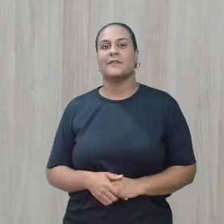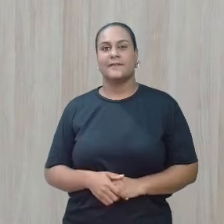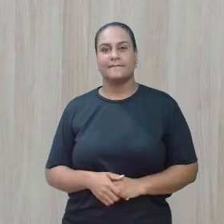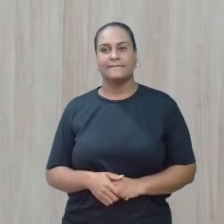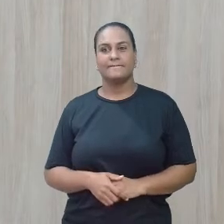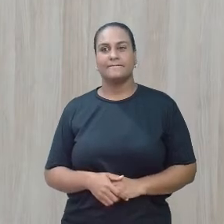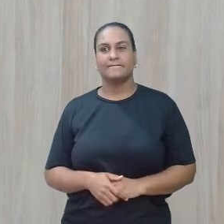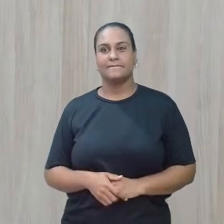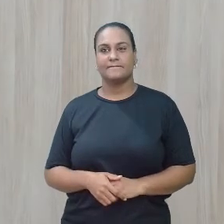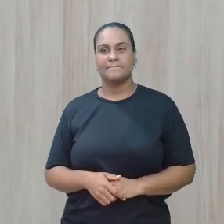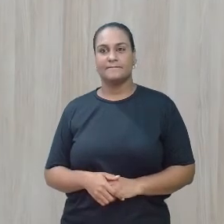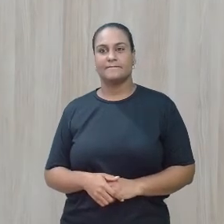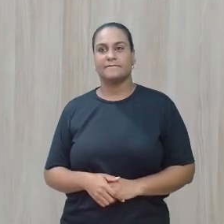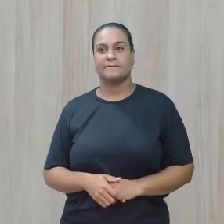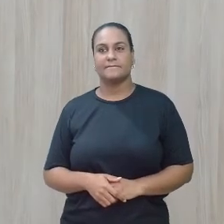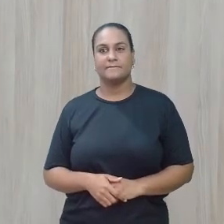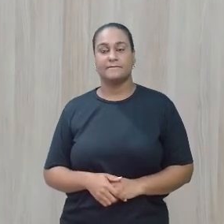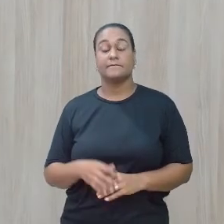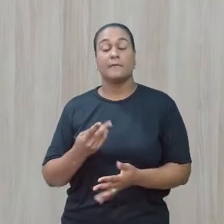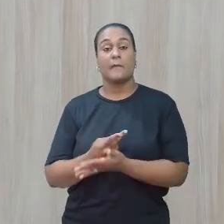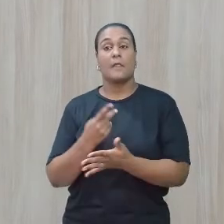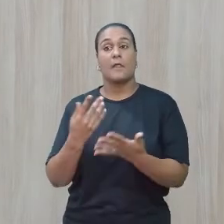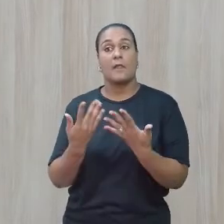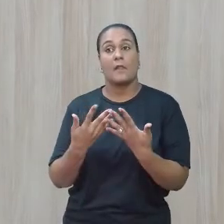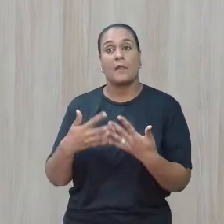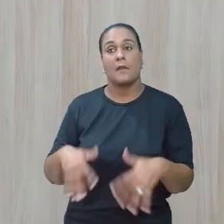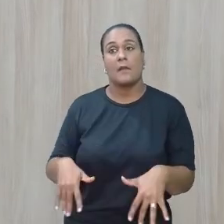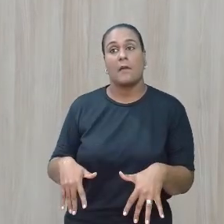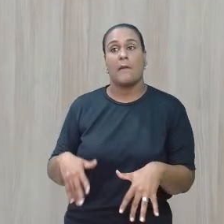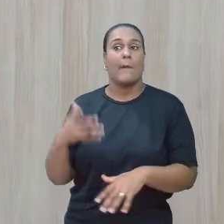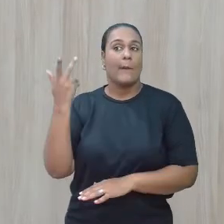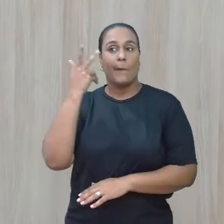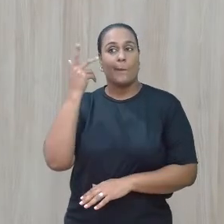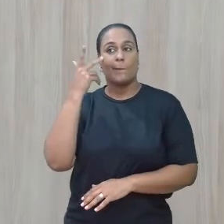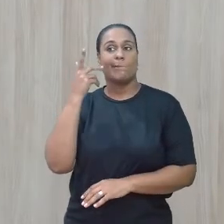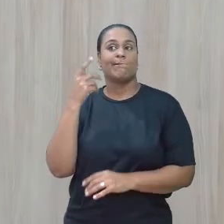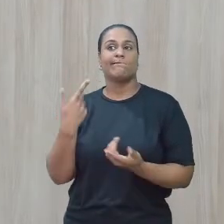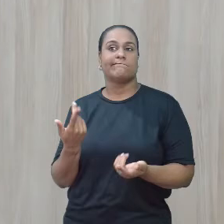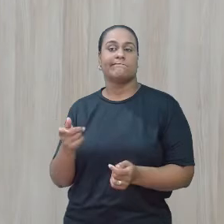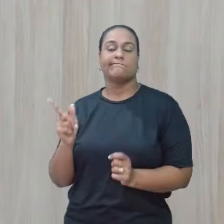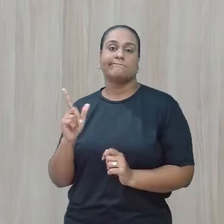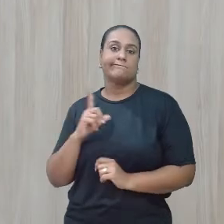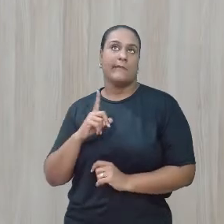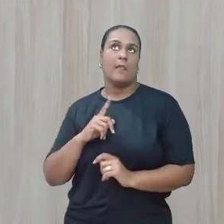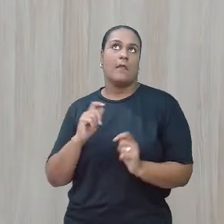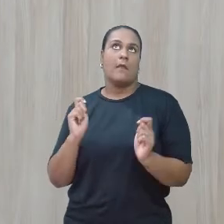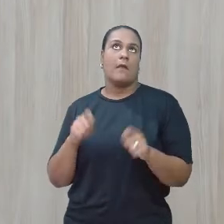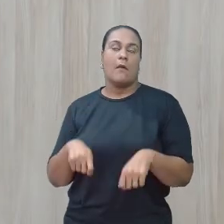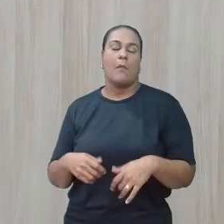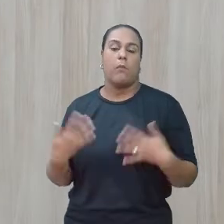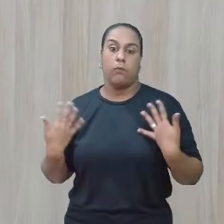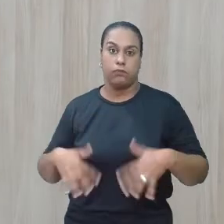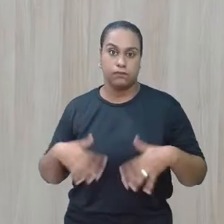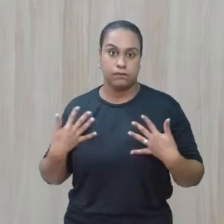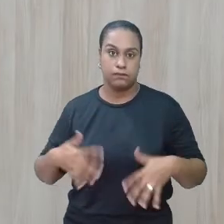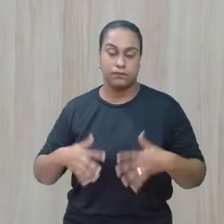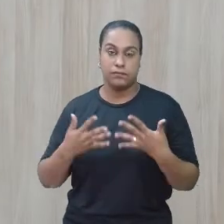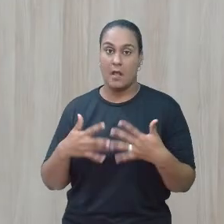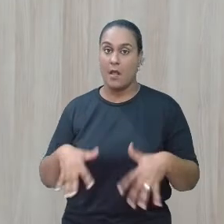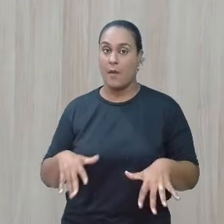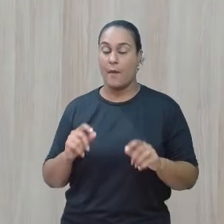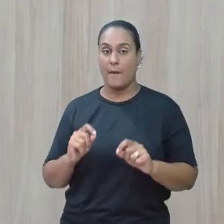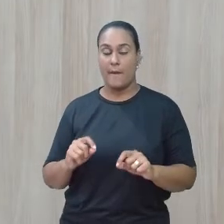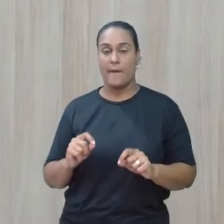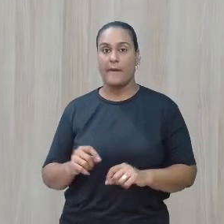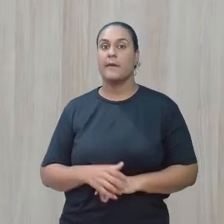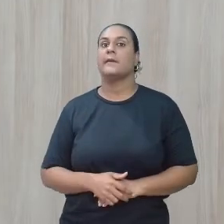Exatamente. Vamos lá. Então, fenômenos naturais, né, comuns que podem causar, né, resultar em desastres naturais.